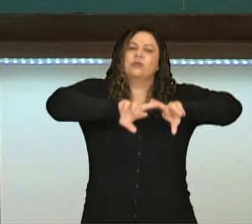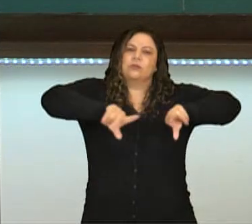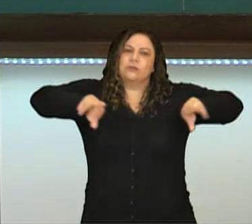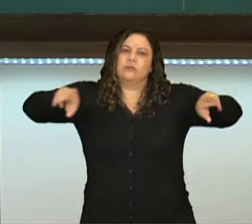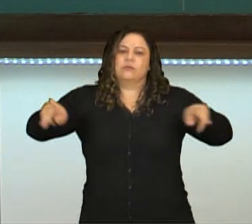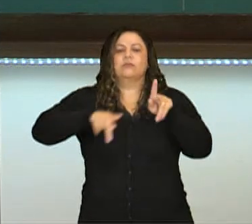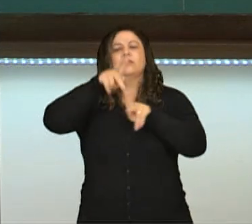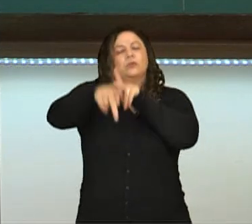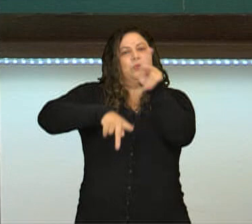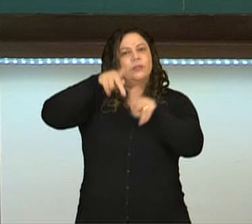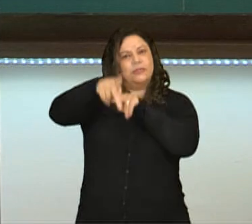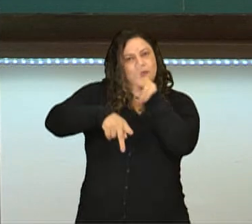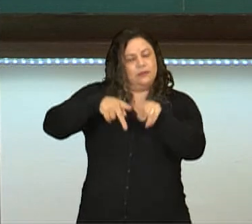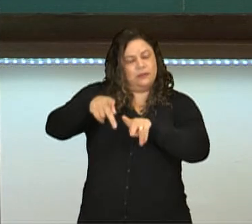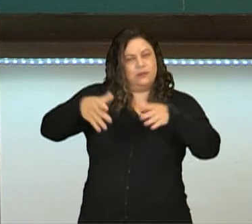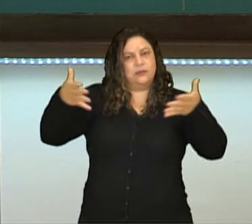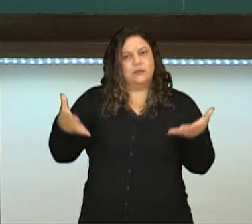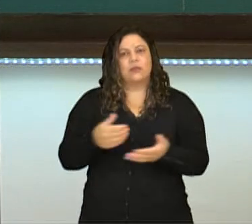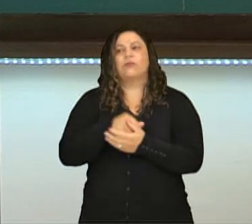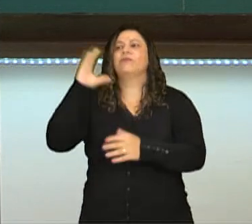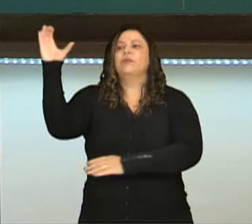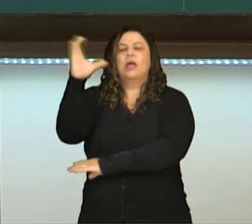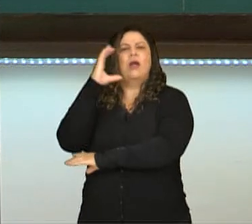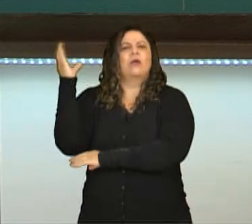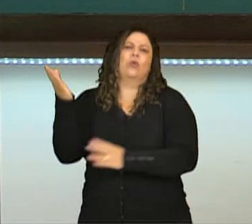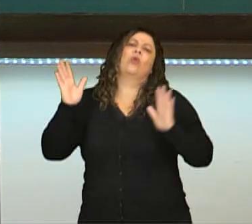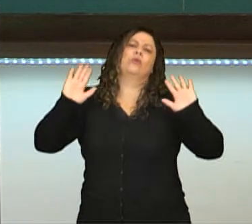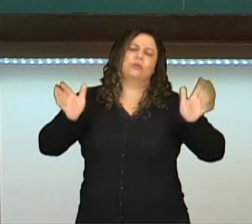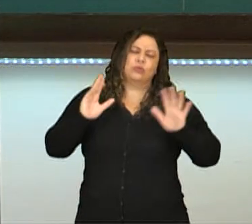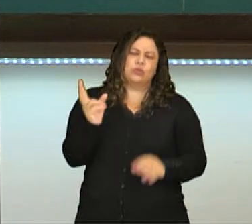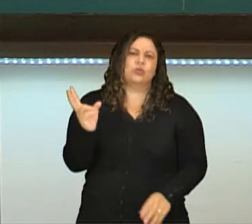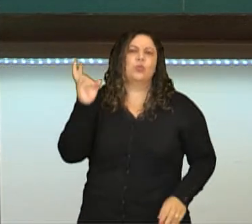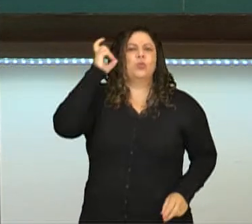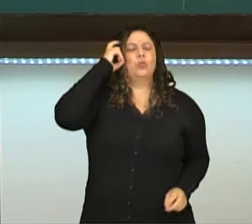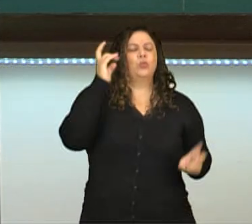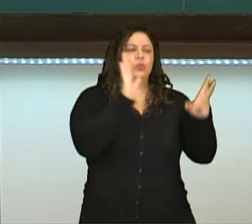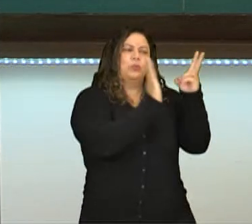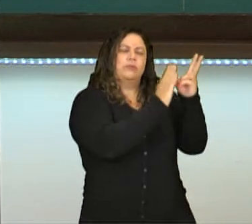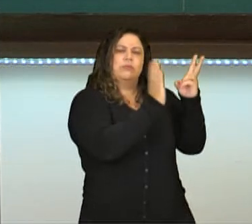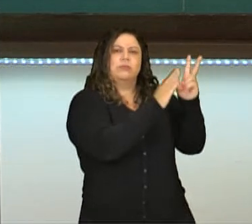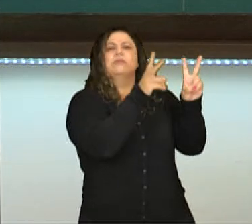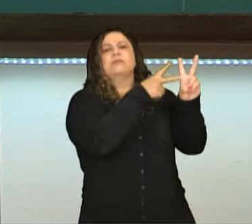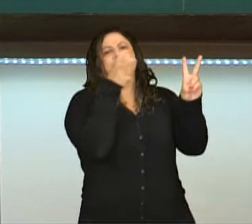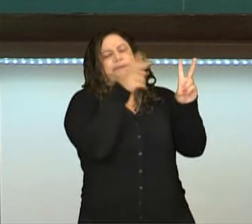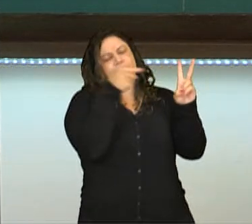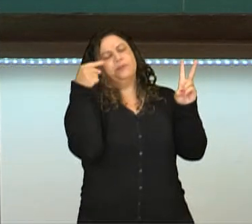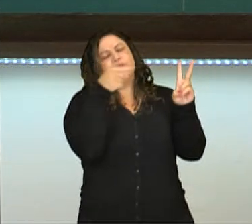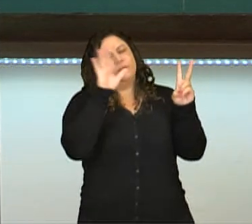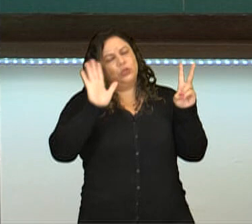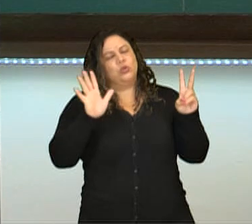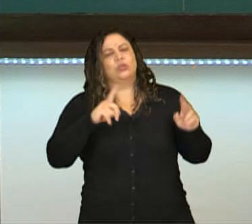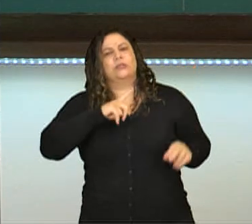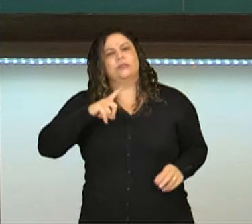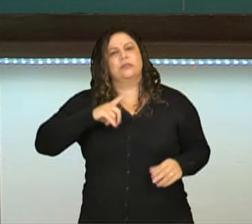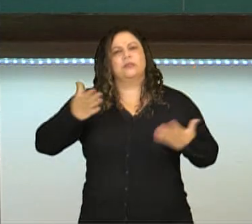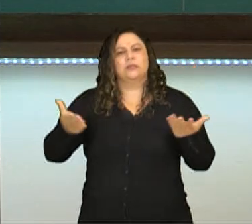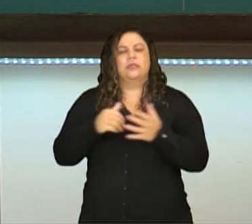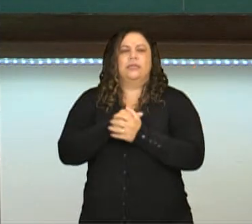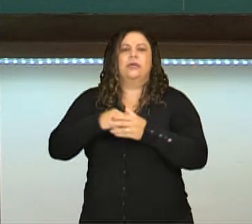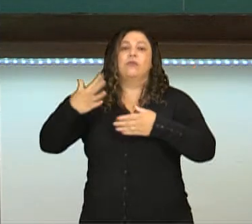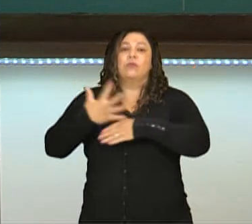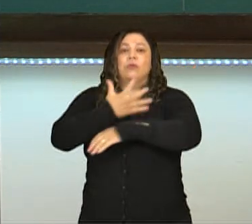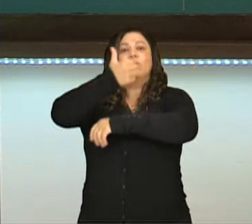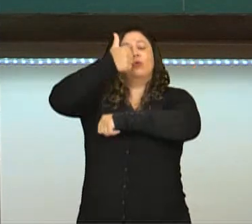populações e povos. Então, lá na Colômbia já tinha a cultura dos indígenas, a dança, a música dos indígenas. Eles foram colonizados